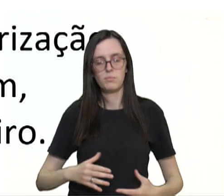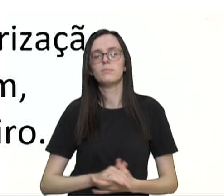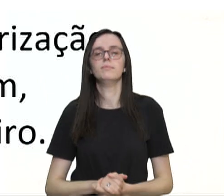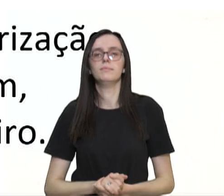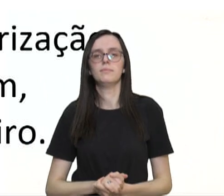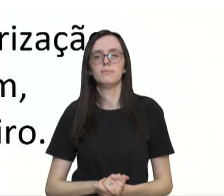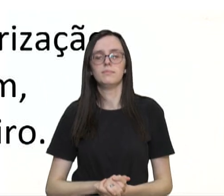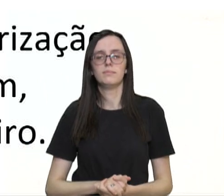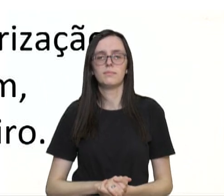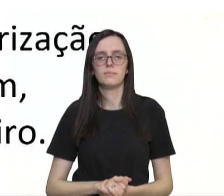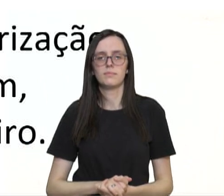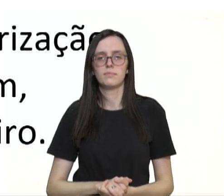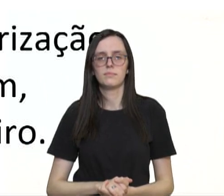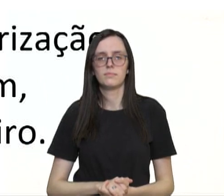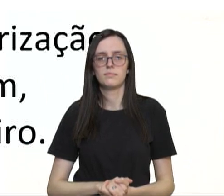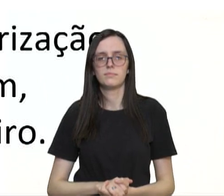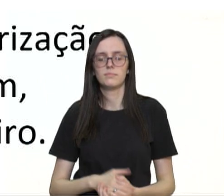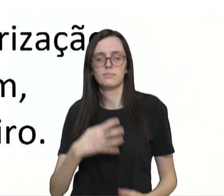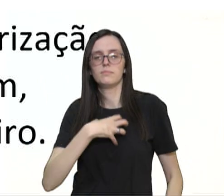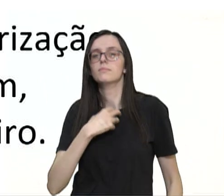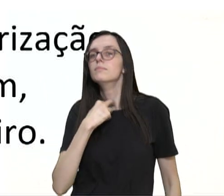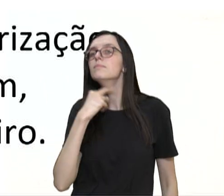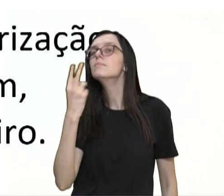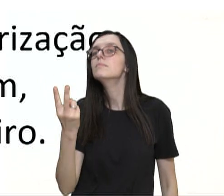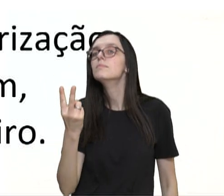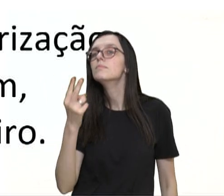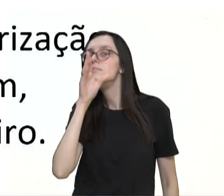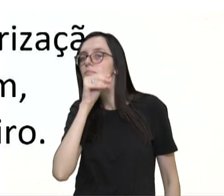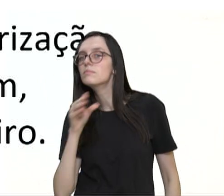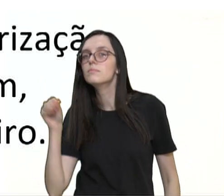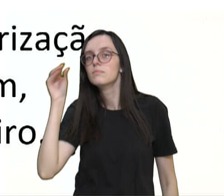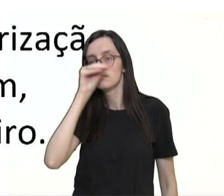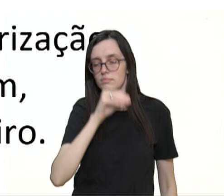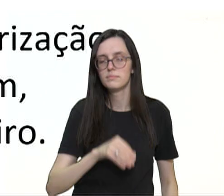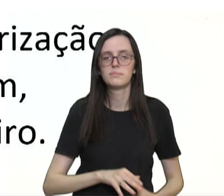também, né? Vocais, que é na música,